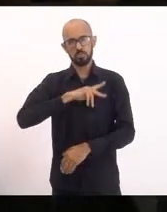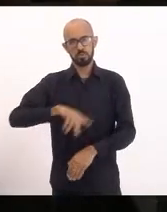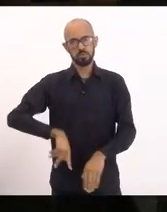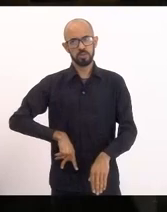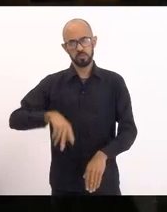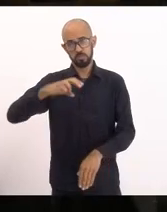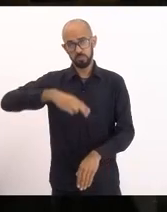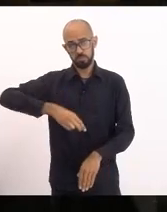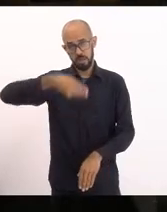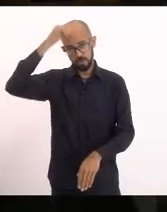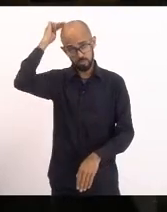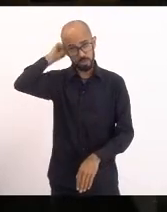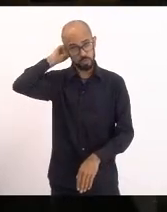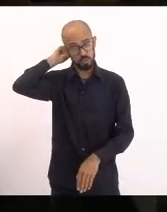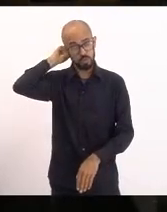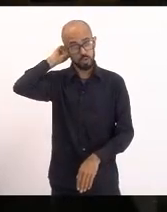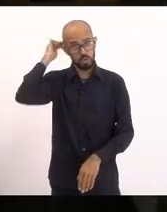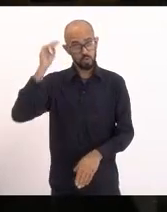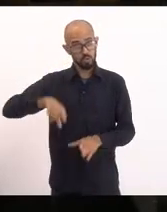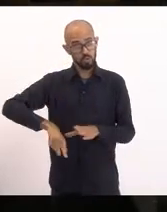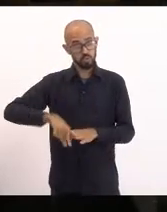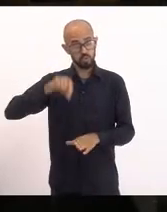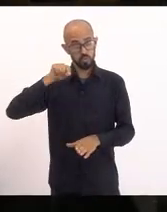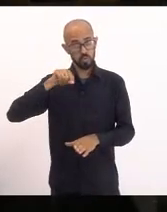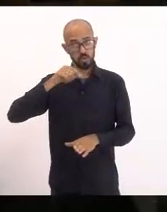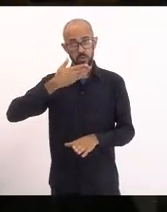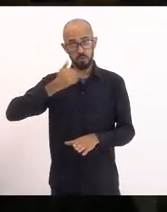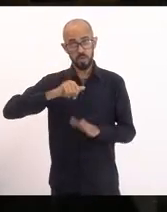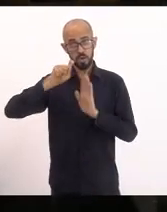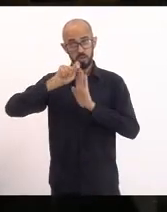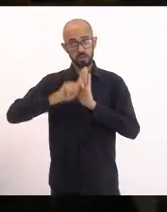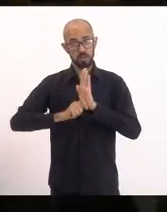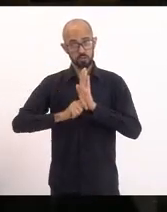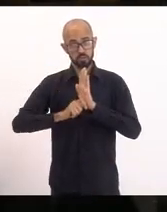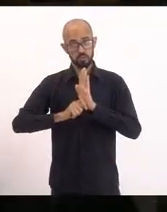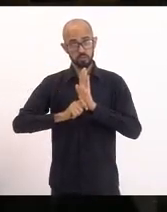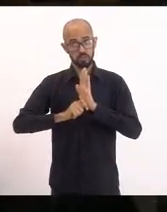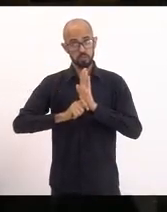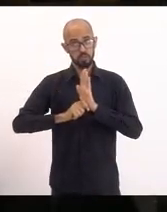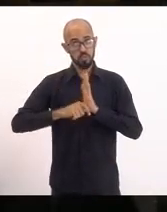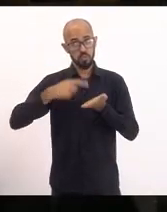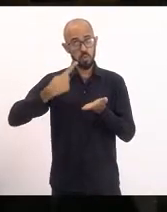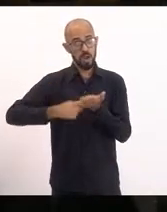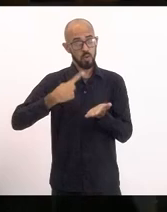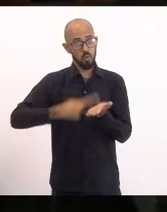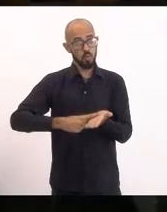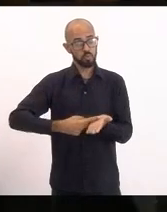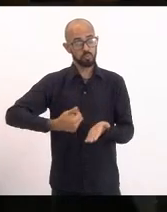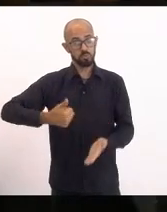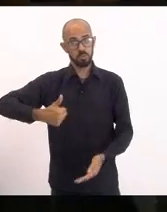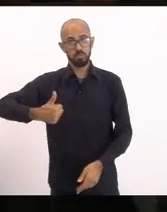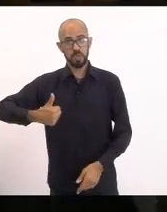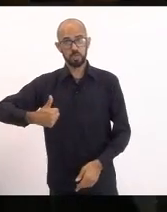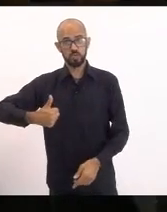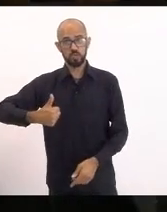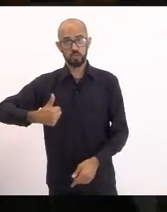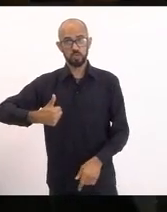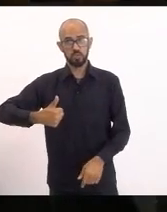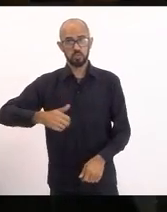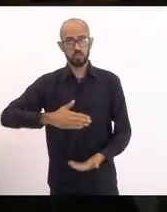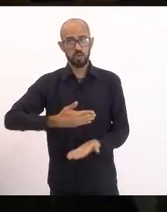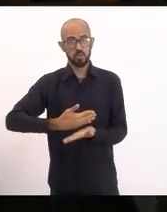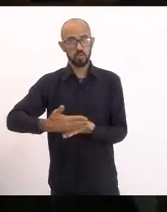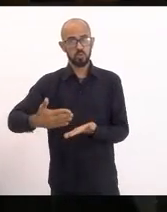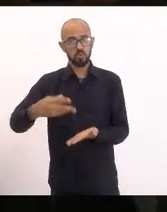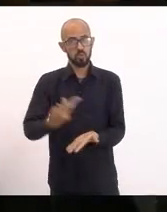Pacheco, escolheu a melhor redação. Então, o acordo primeiro se deu na